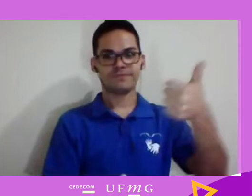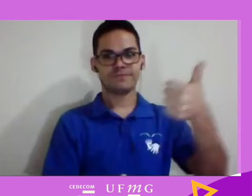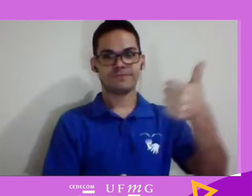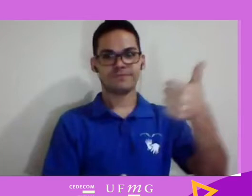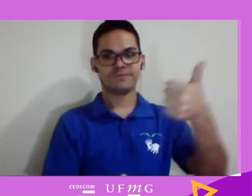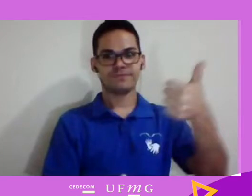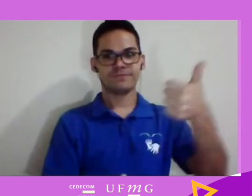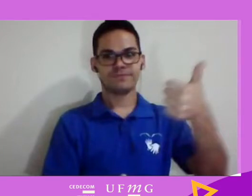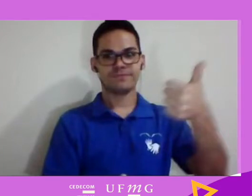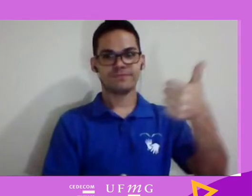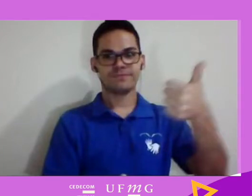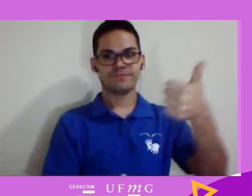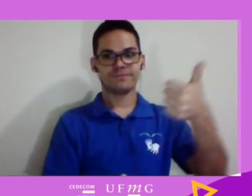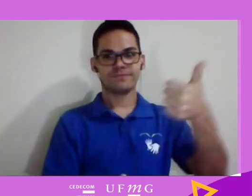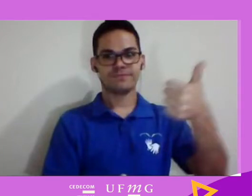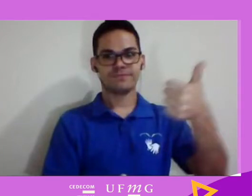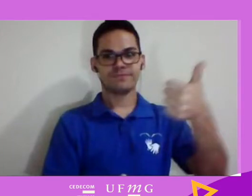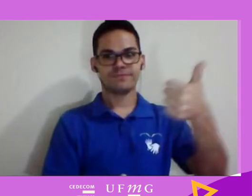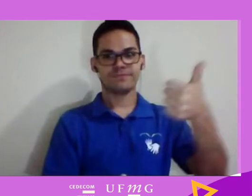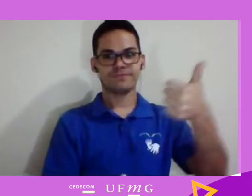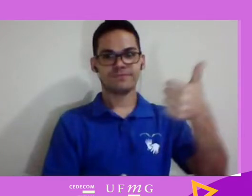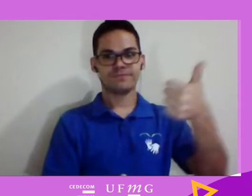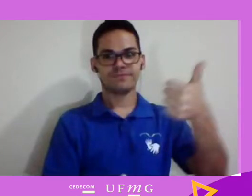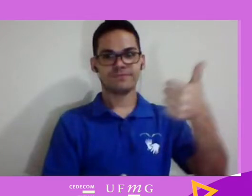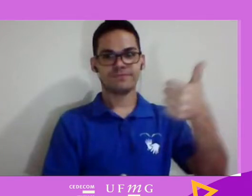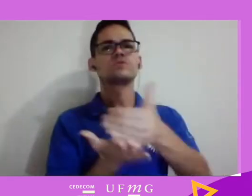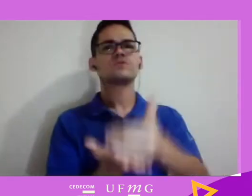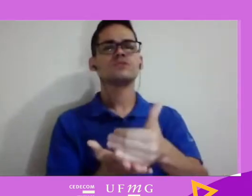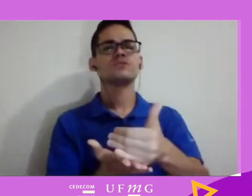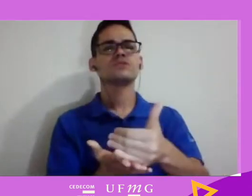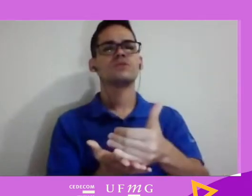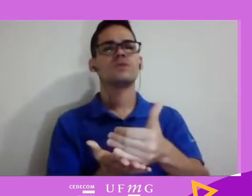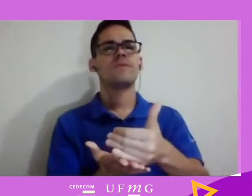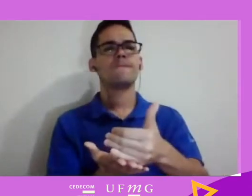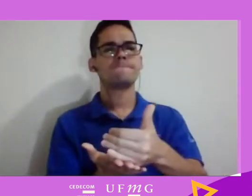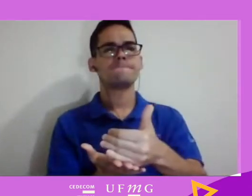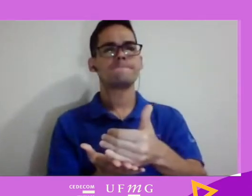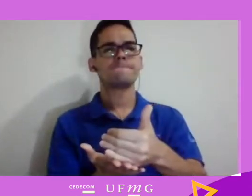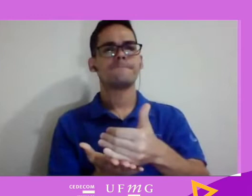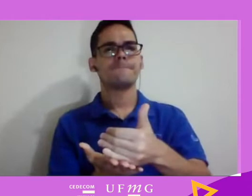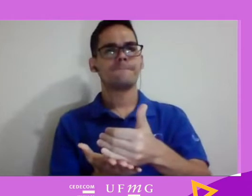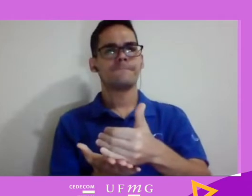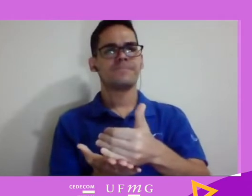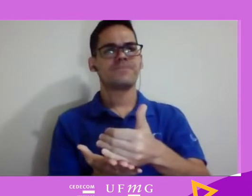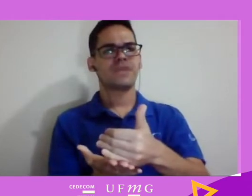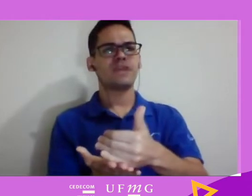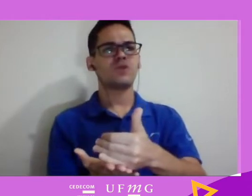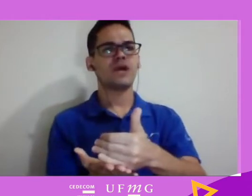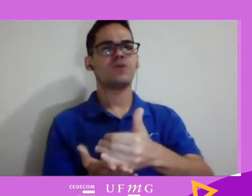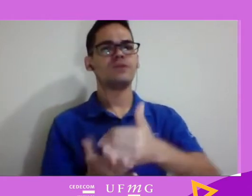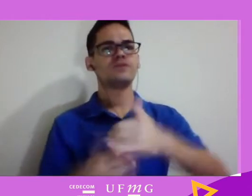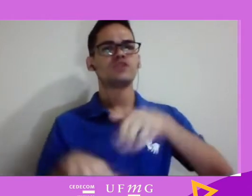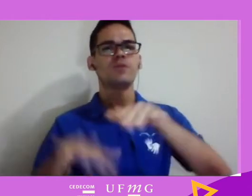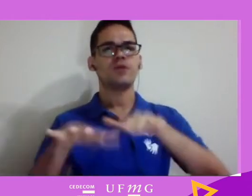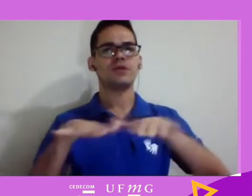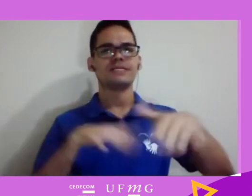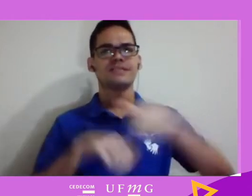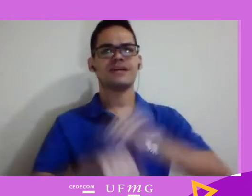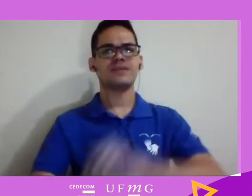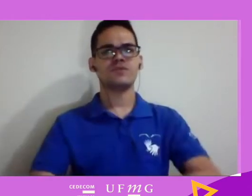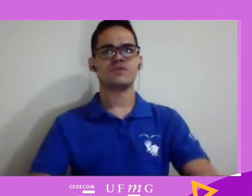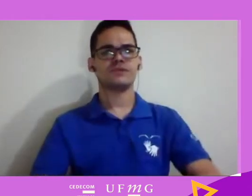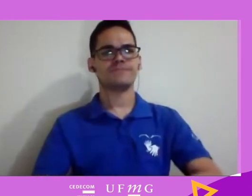todo, desde a Primavera Árabe, enfim, de 2010 para cá, talvez a última década, isso foi ficando cada vez